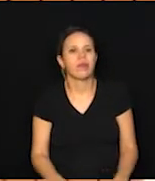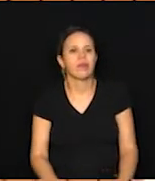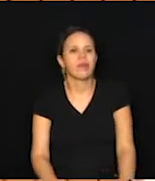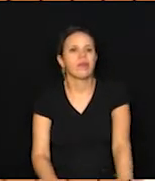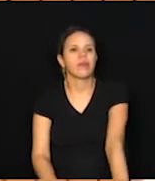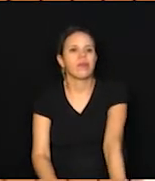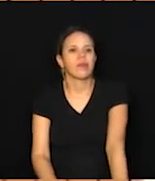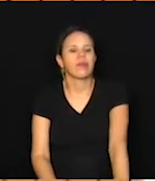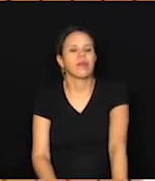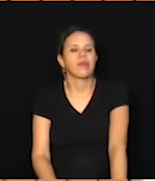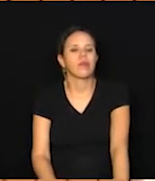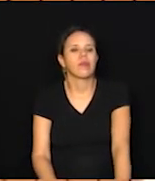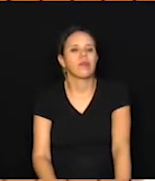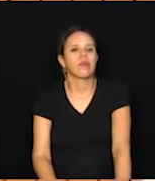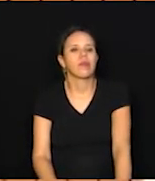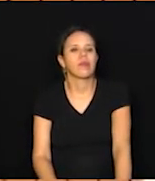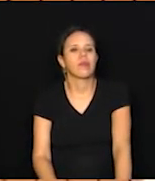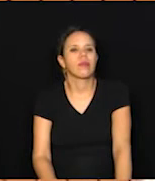a realidade de